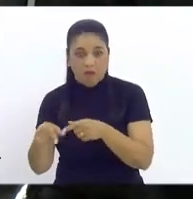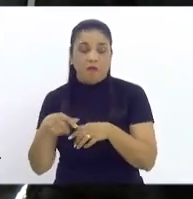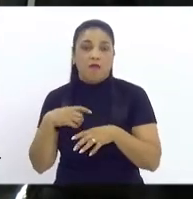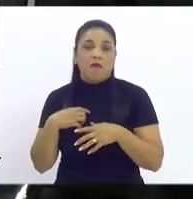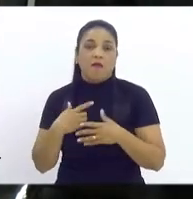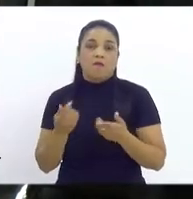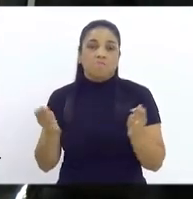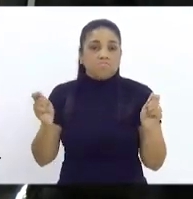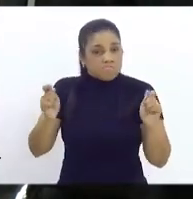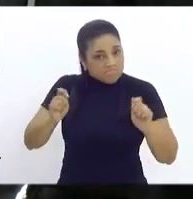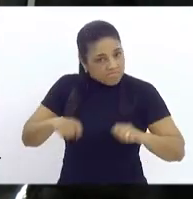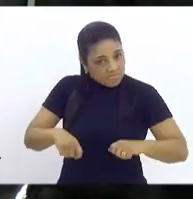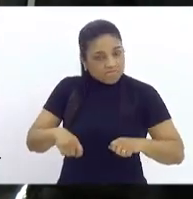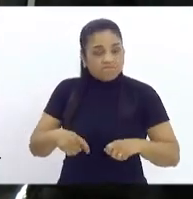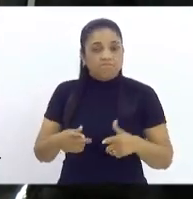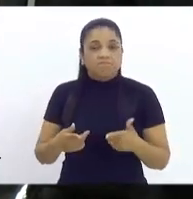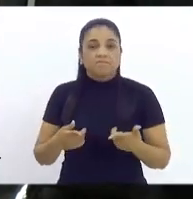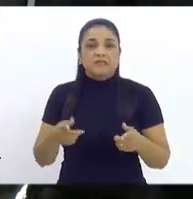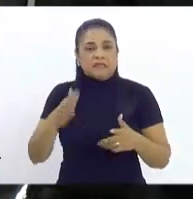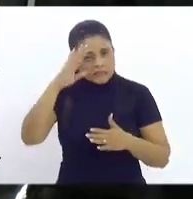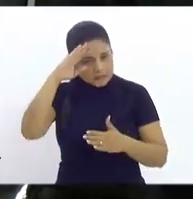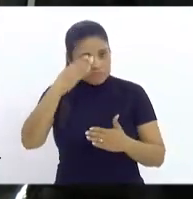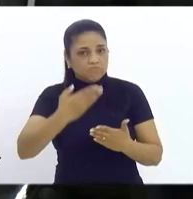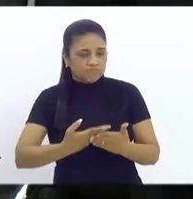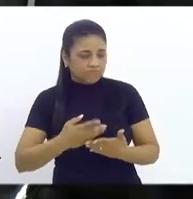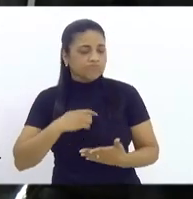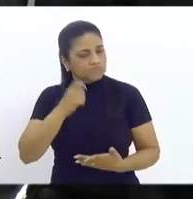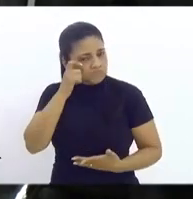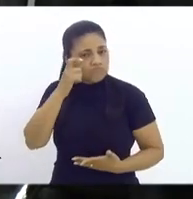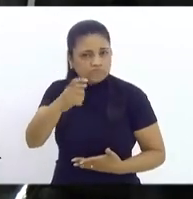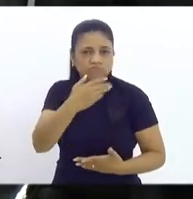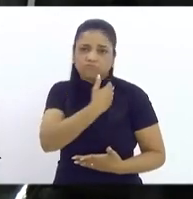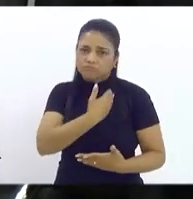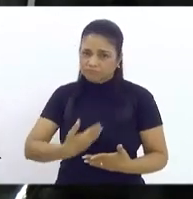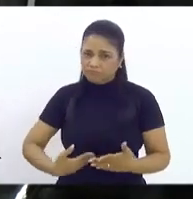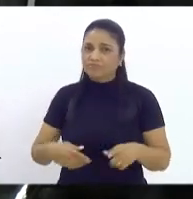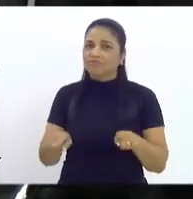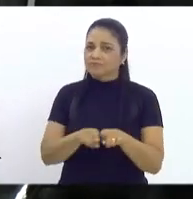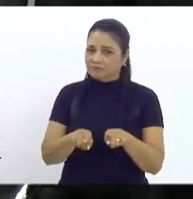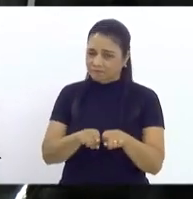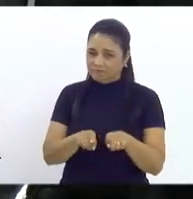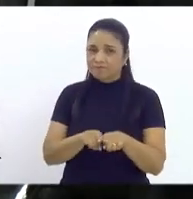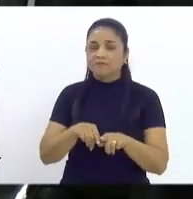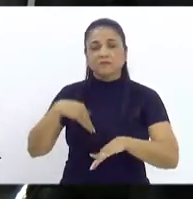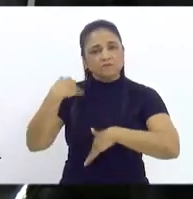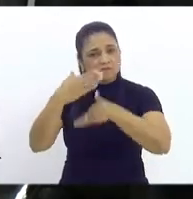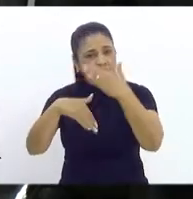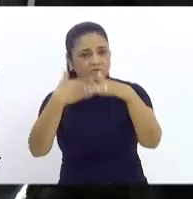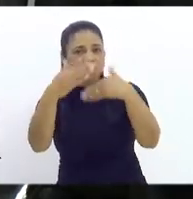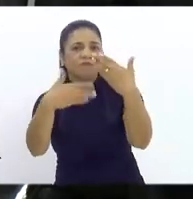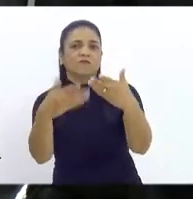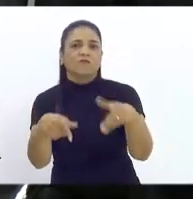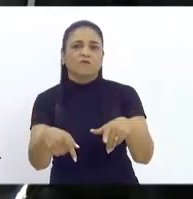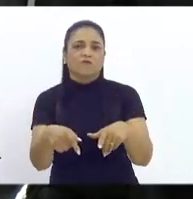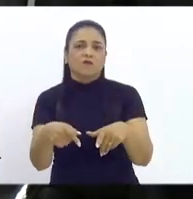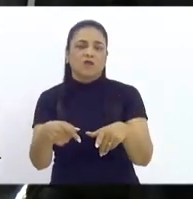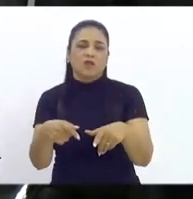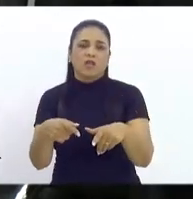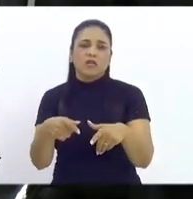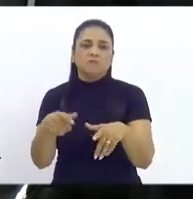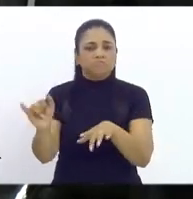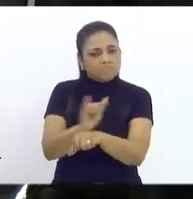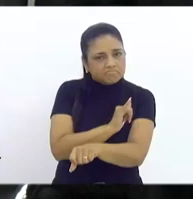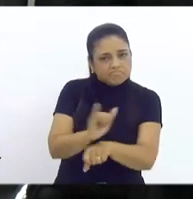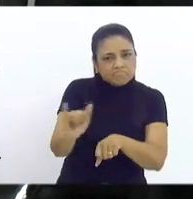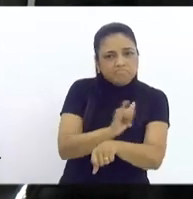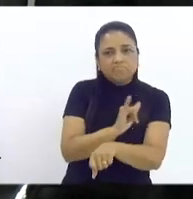essa demanda. E acreditamos que é um interesse público no sentido de desenvolver o mercado e buscar alternativas para que